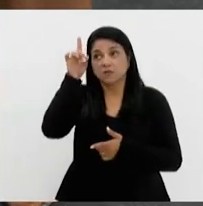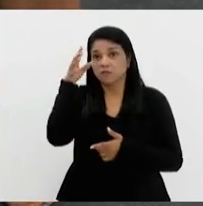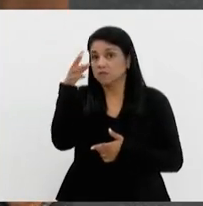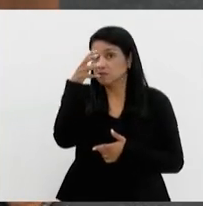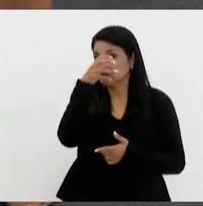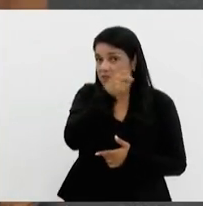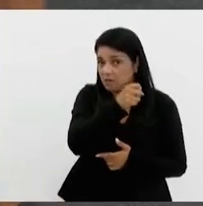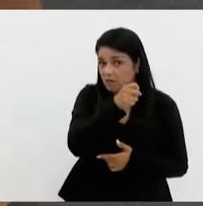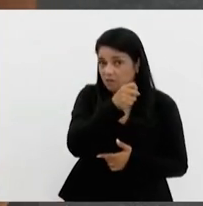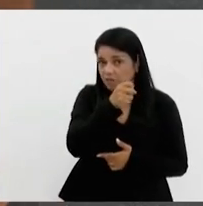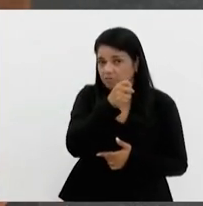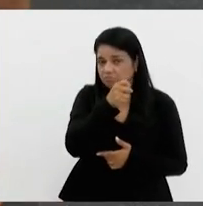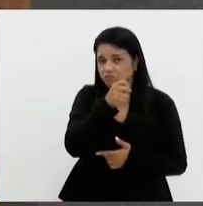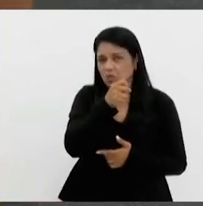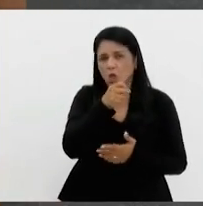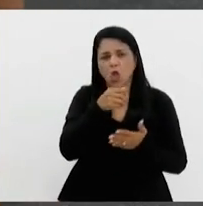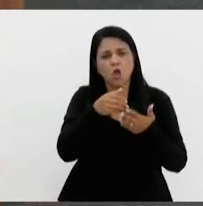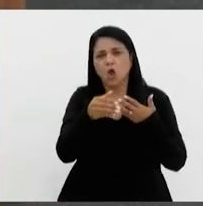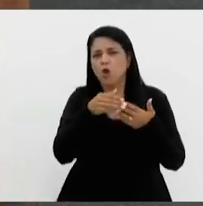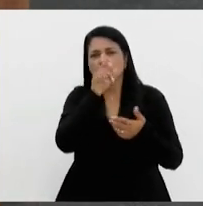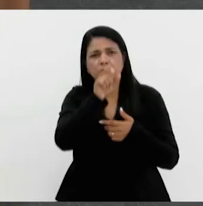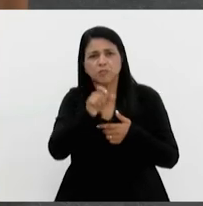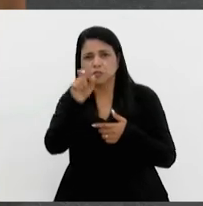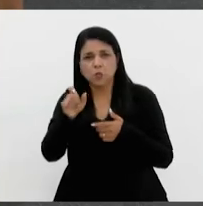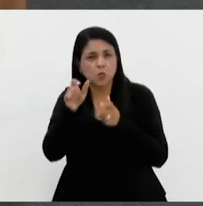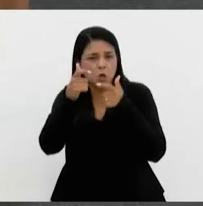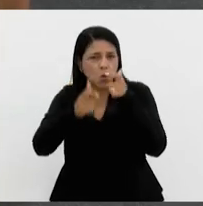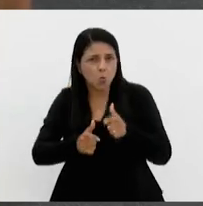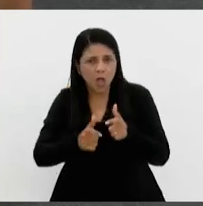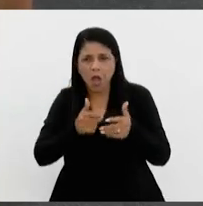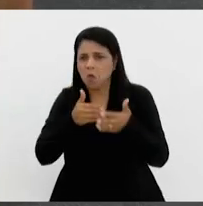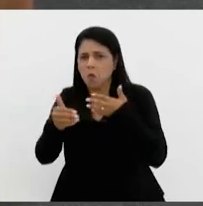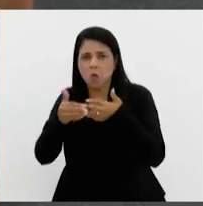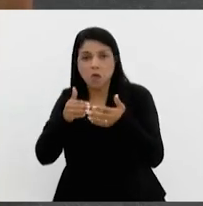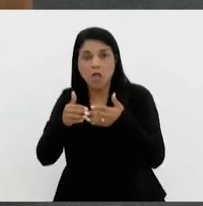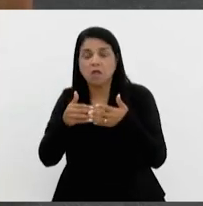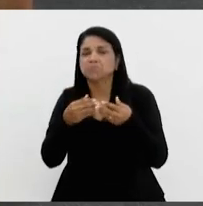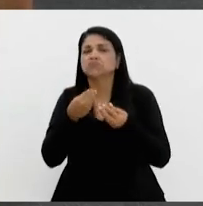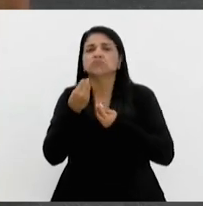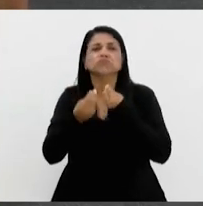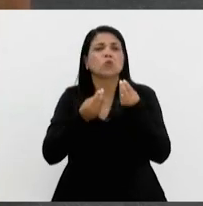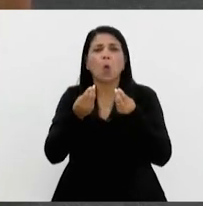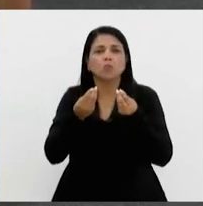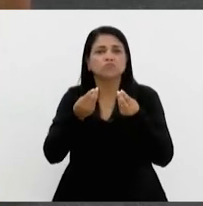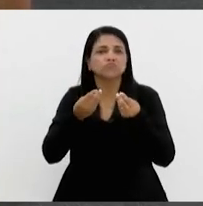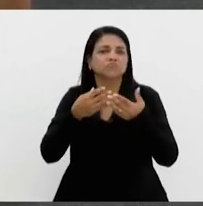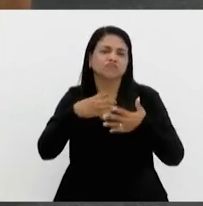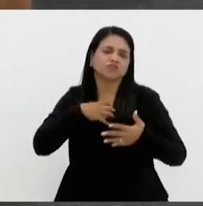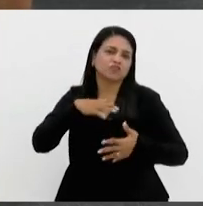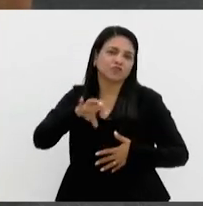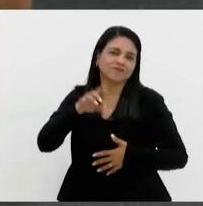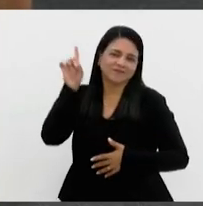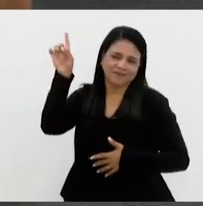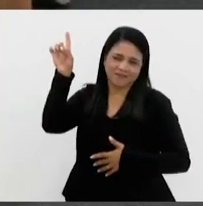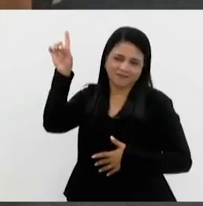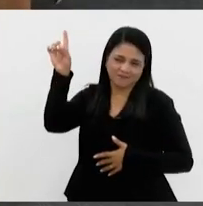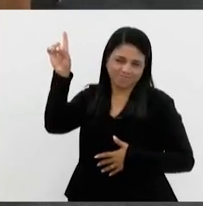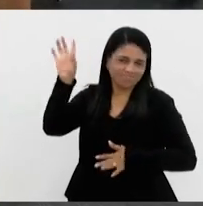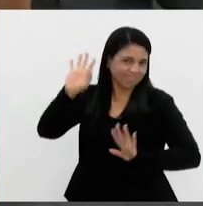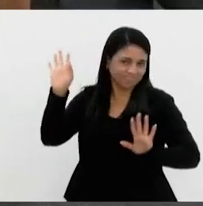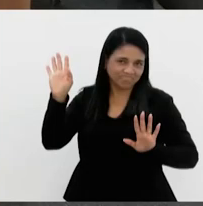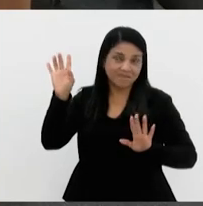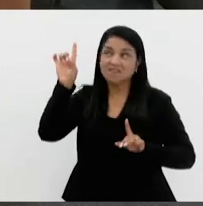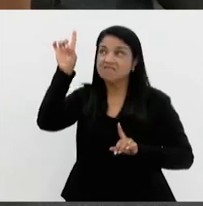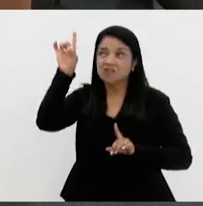quem quiser, aonde quiser e como quiser. Não somos nós que vamos dizer como